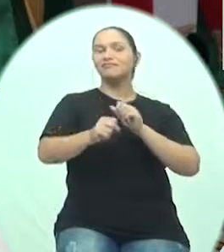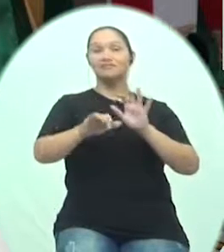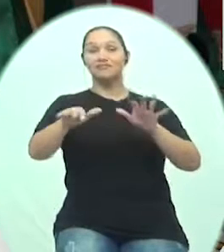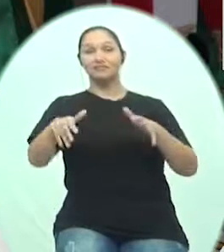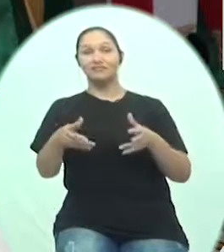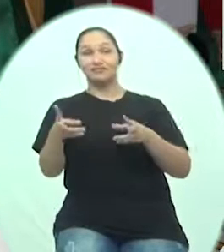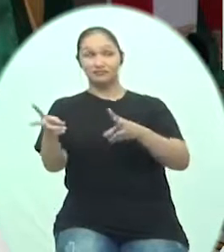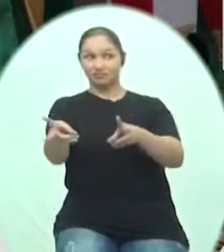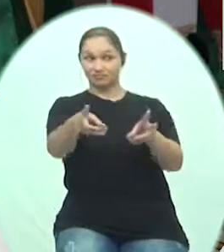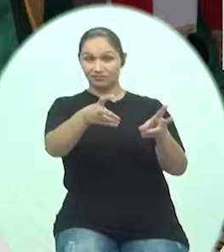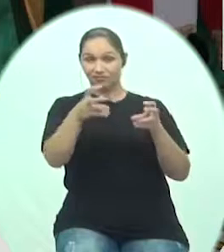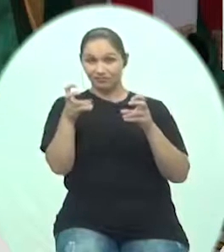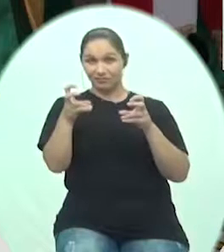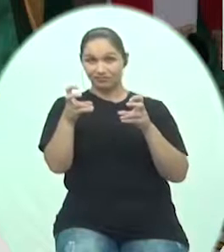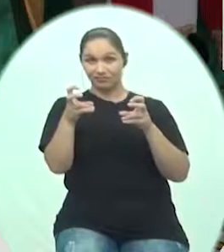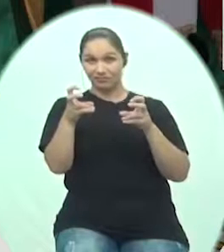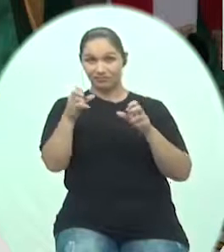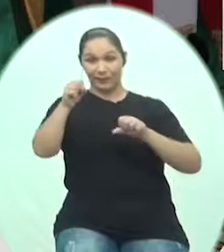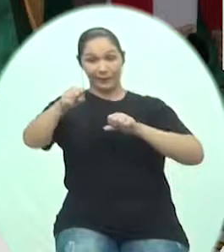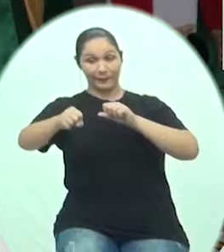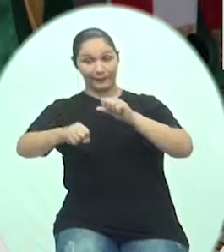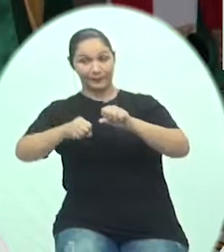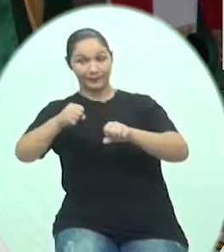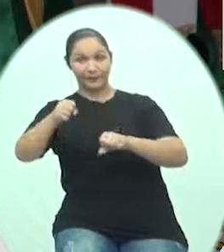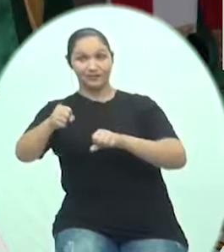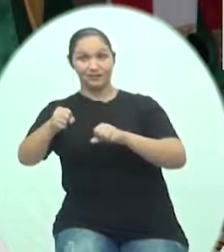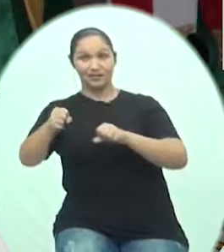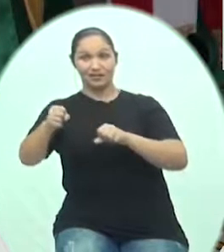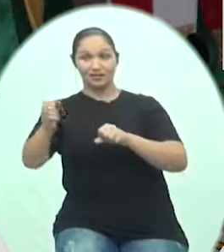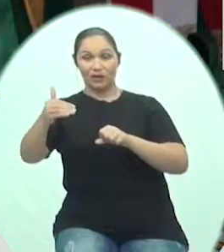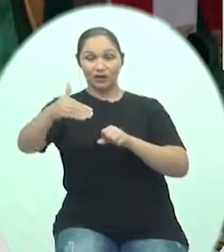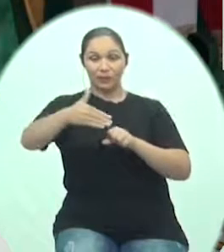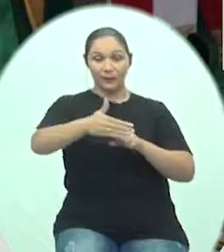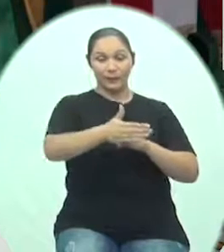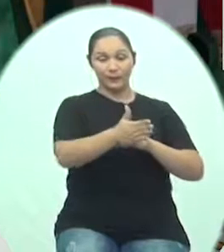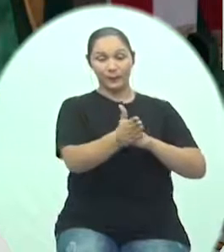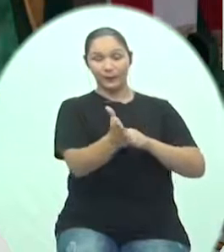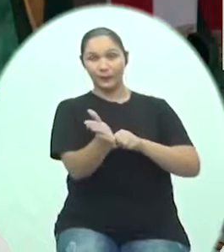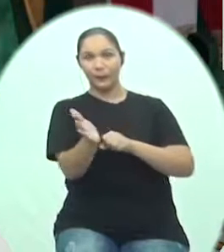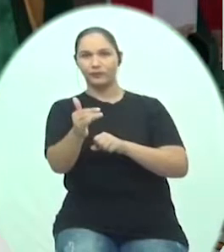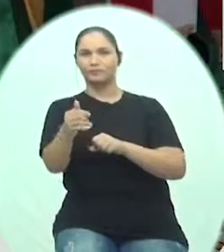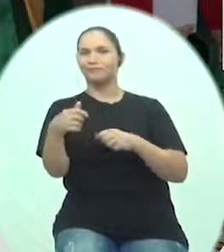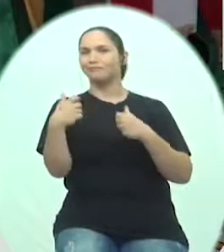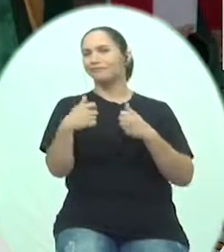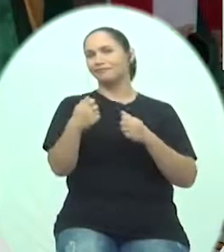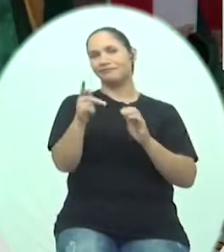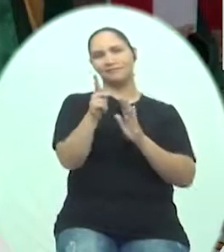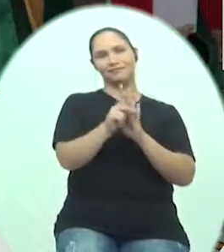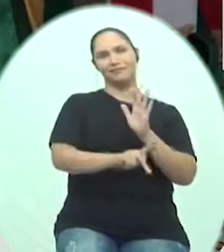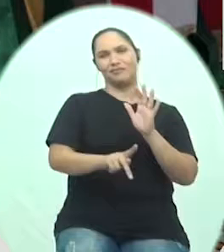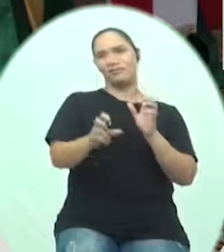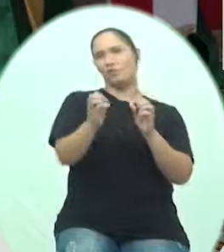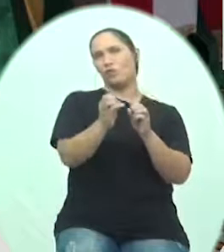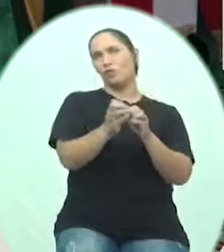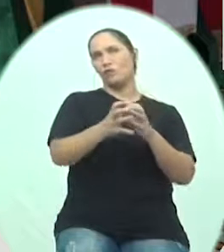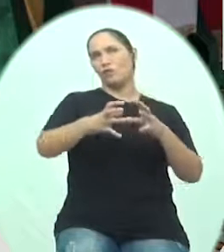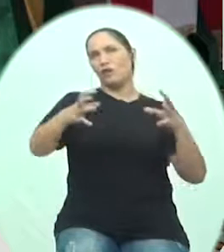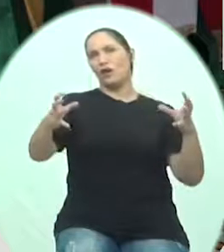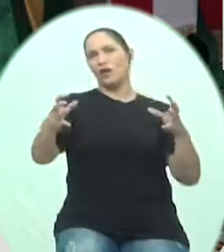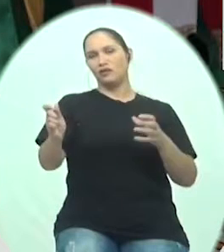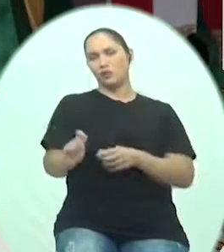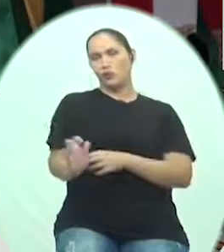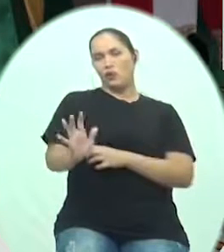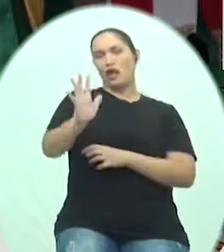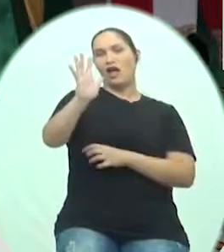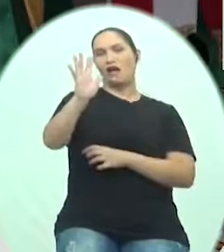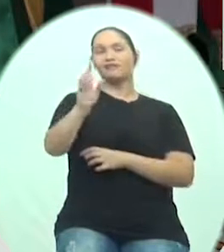faz curva entre os coqueiros não é necessário nenhum projeto megalomaníaco caríssimo Não é nada